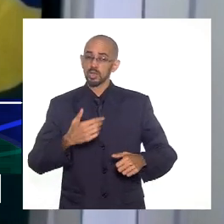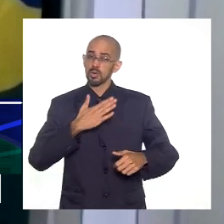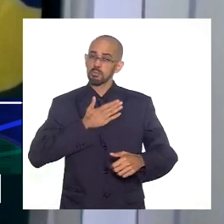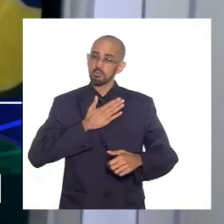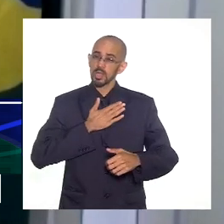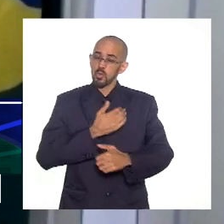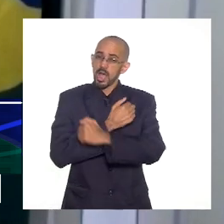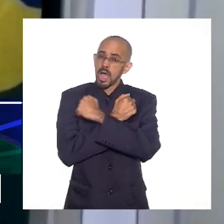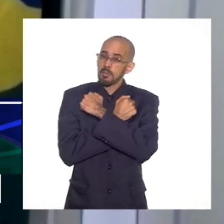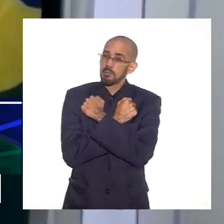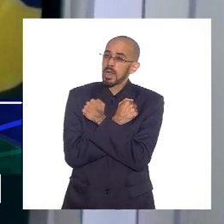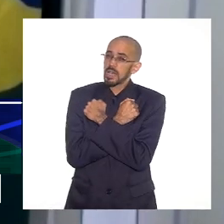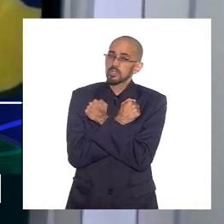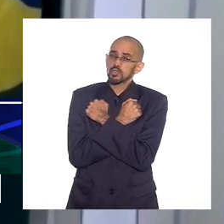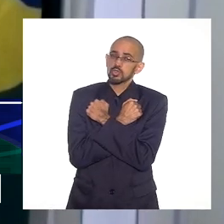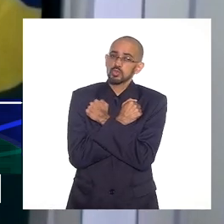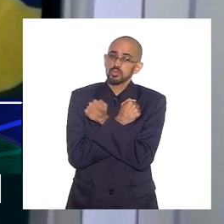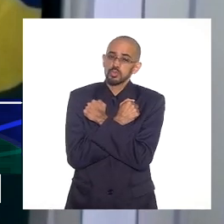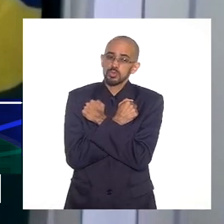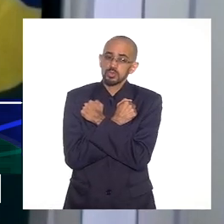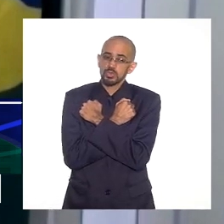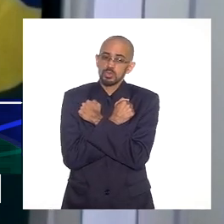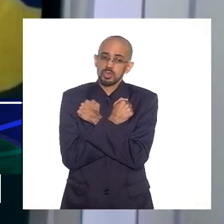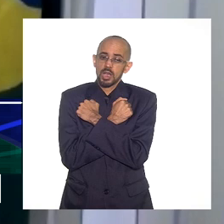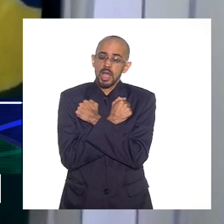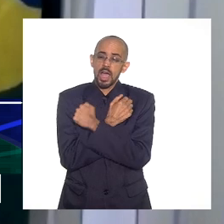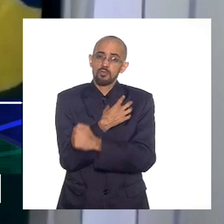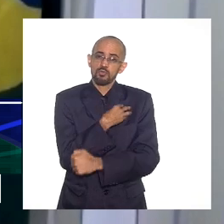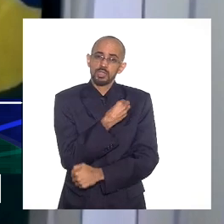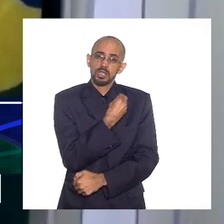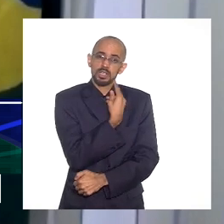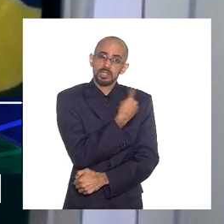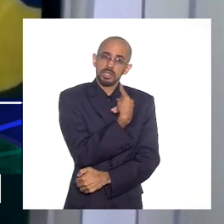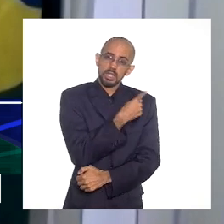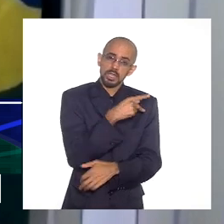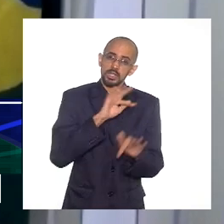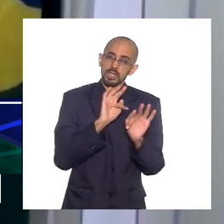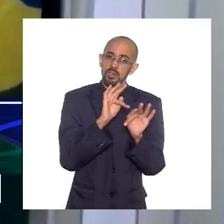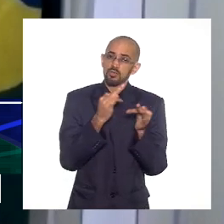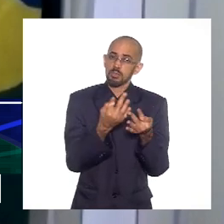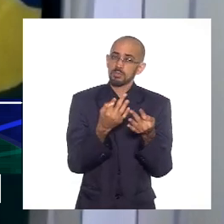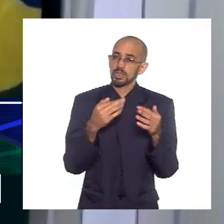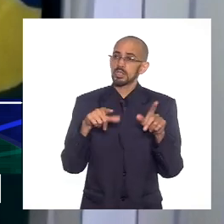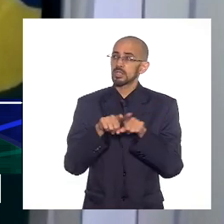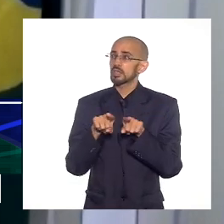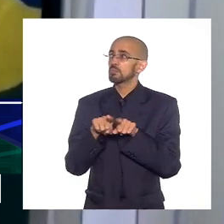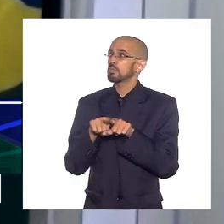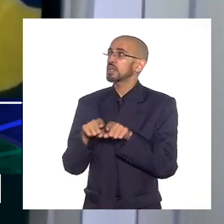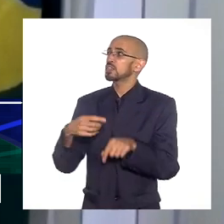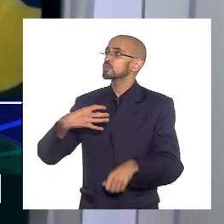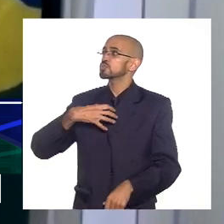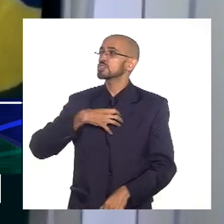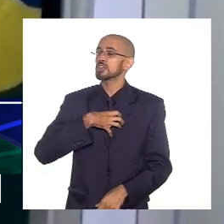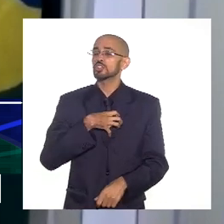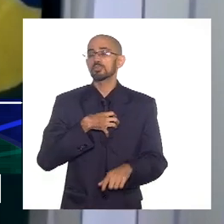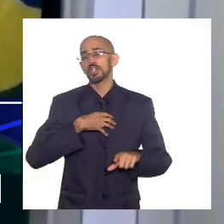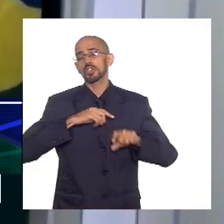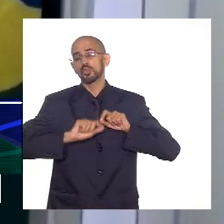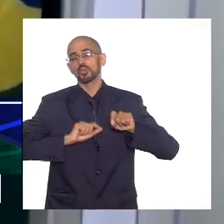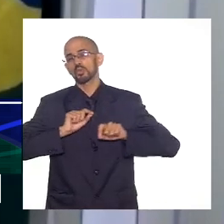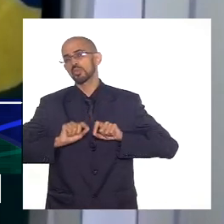abraço à Lívia, sua filha, e toda a sua família, e o sentimento aqui